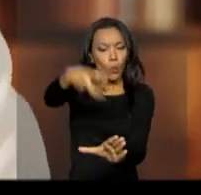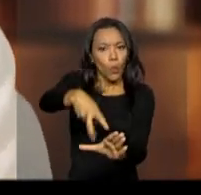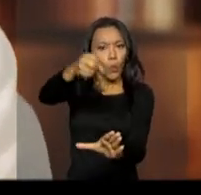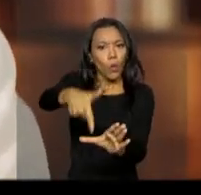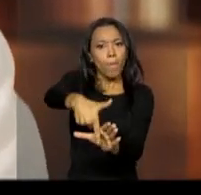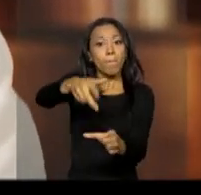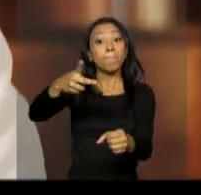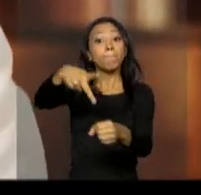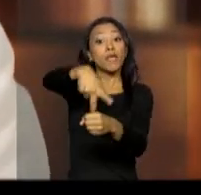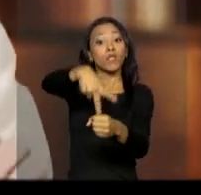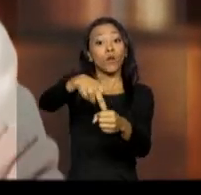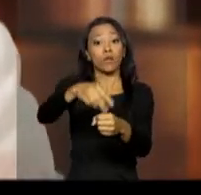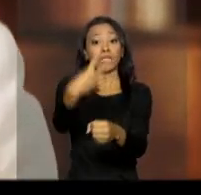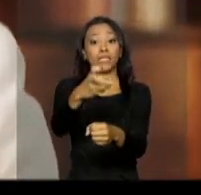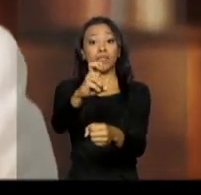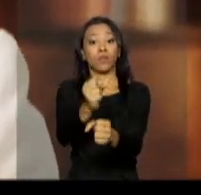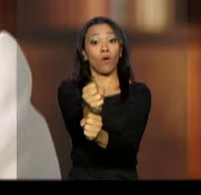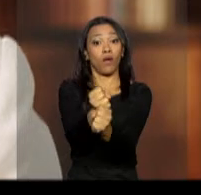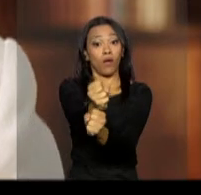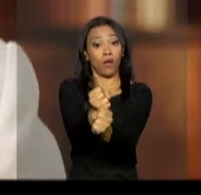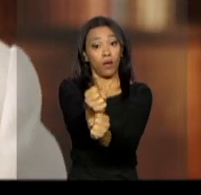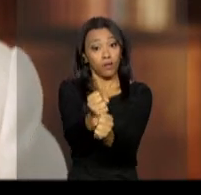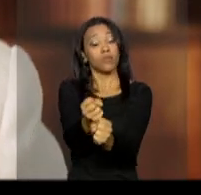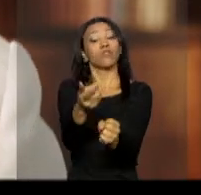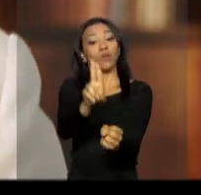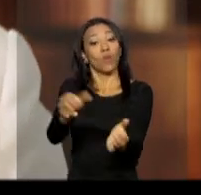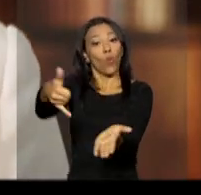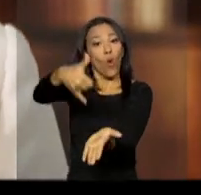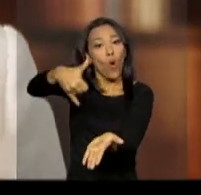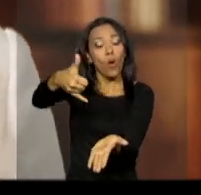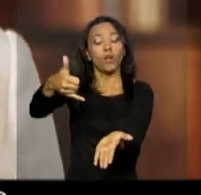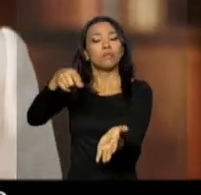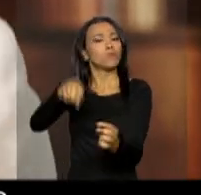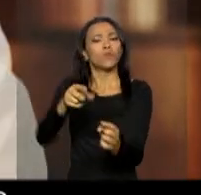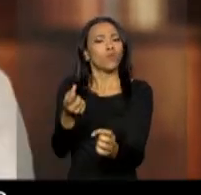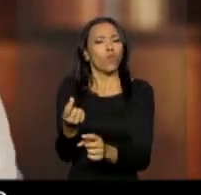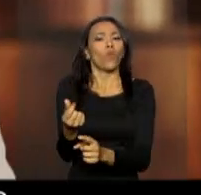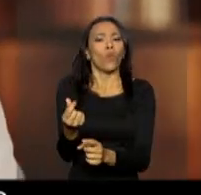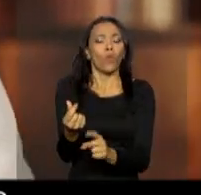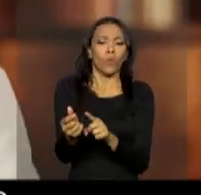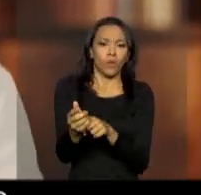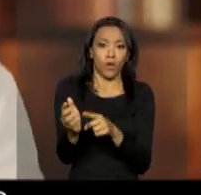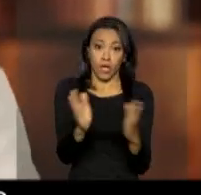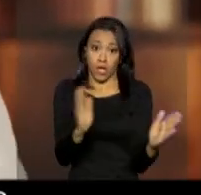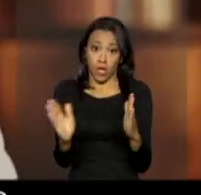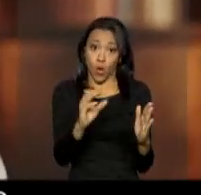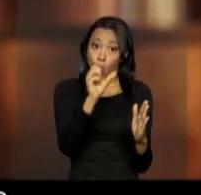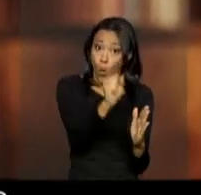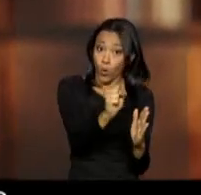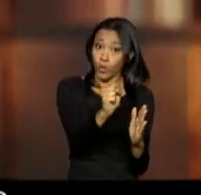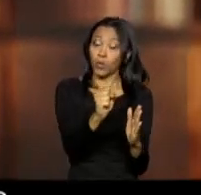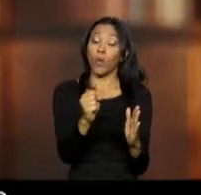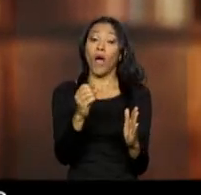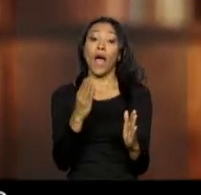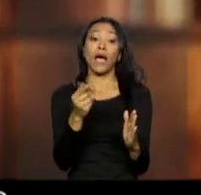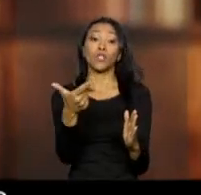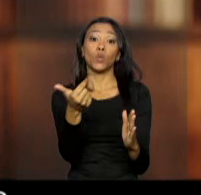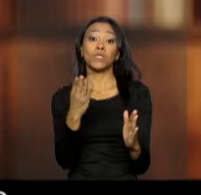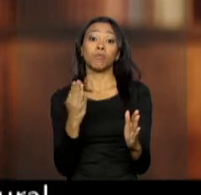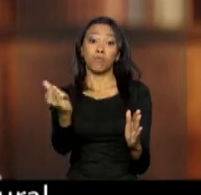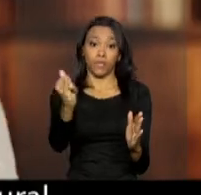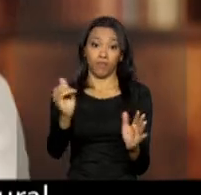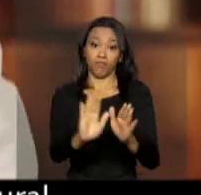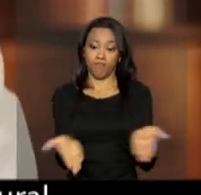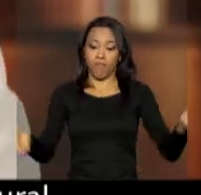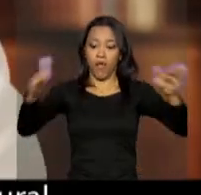35 anos um montante de óleo recuperável estimado entre 8 a 12 bilhões de barris de